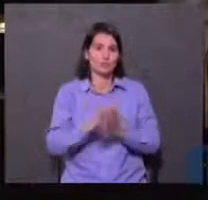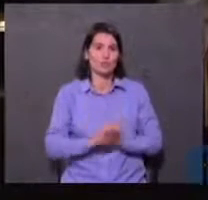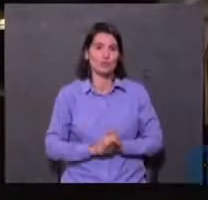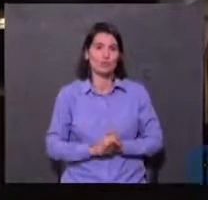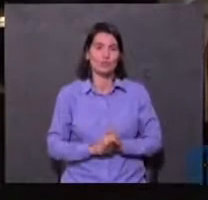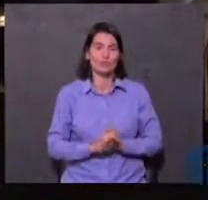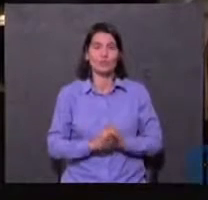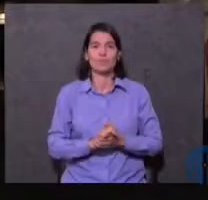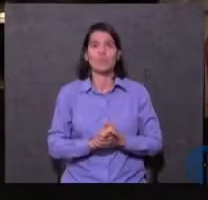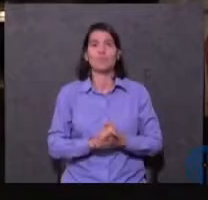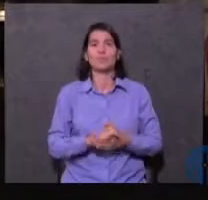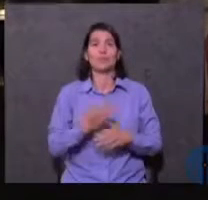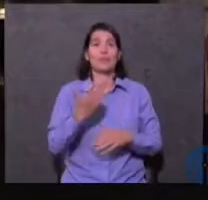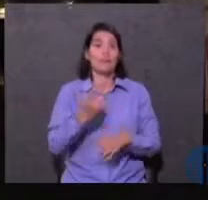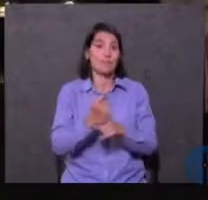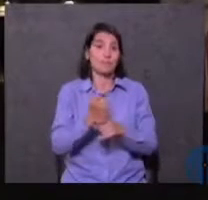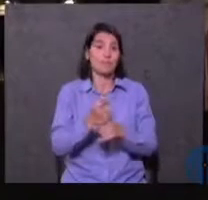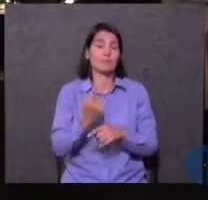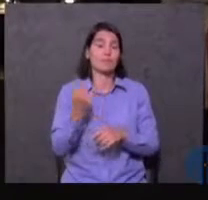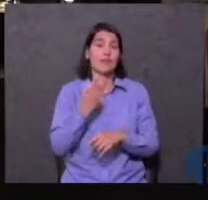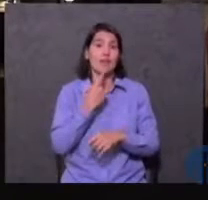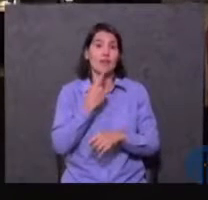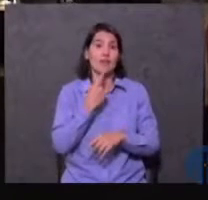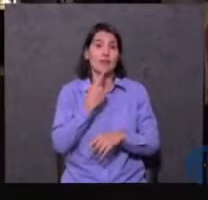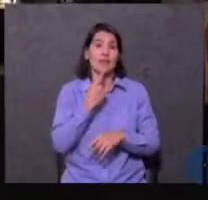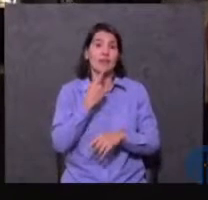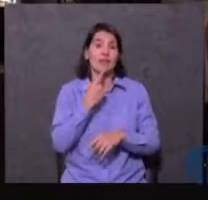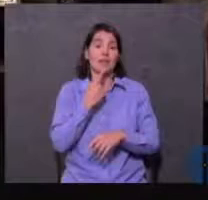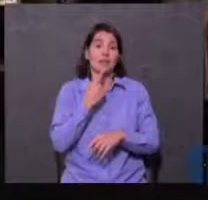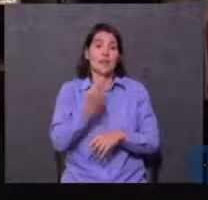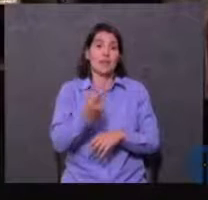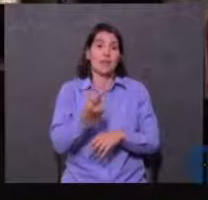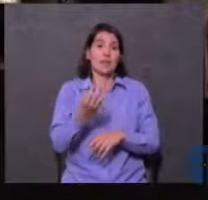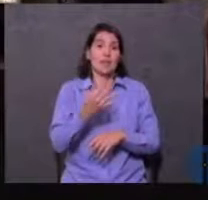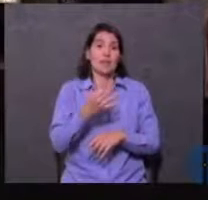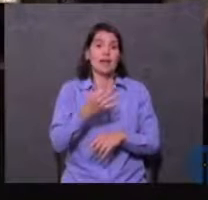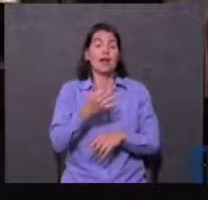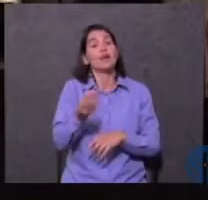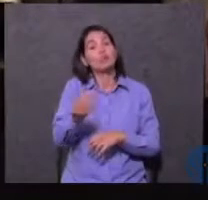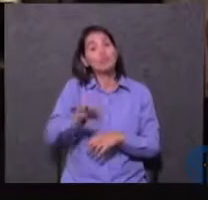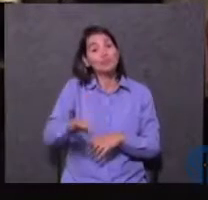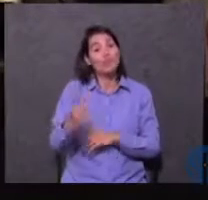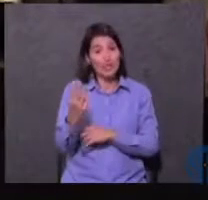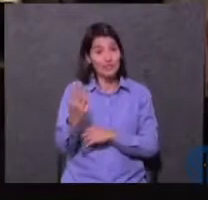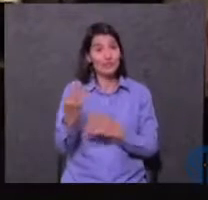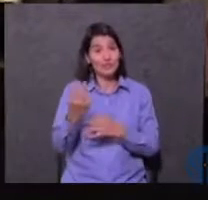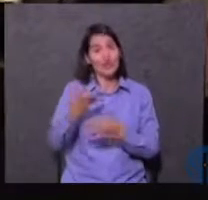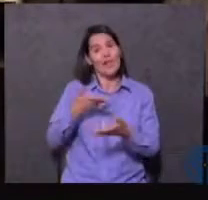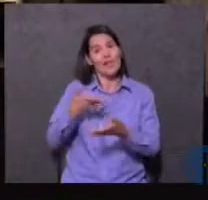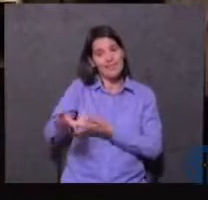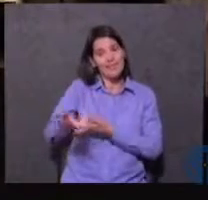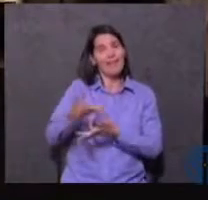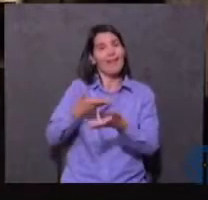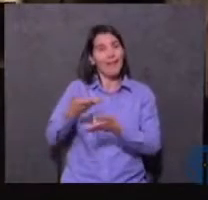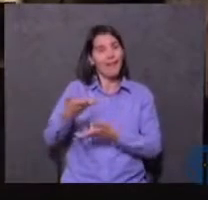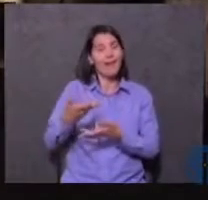Porque, tal como se reflete nun belo diálogo na narración dos pastoriños sobre a